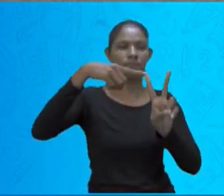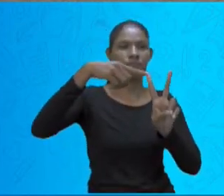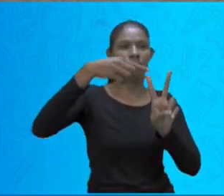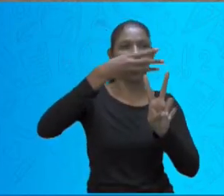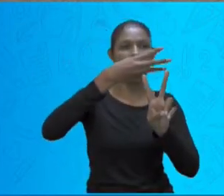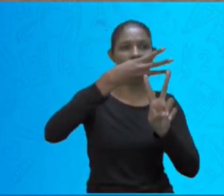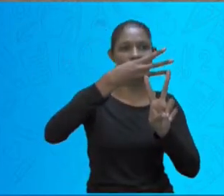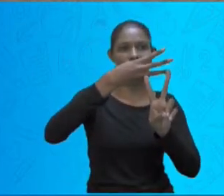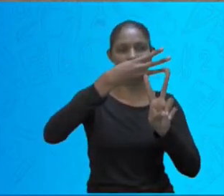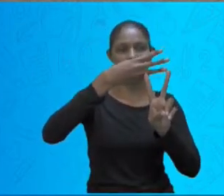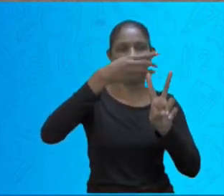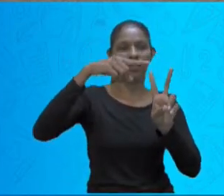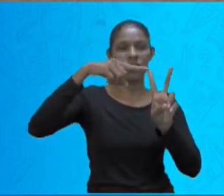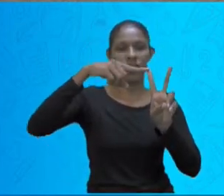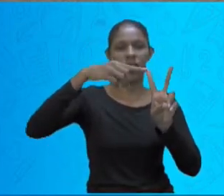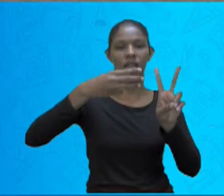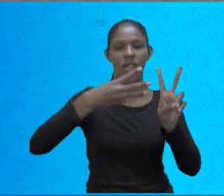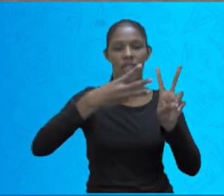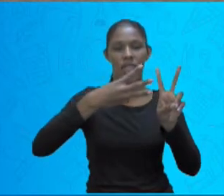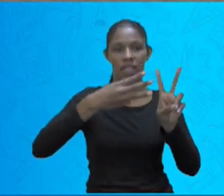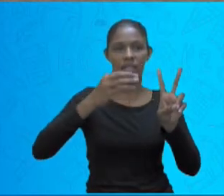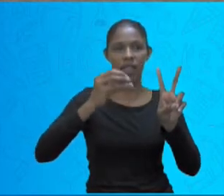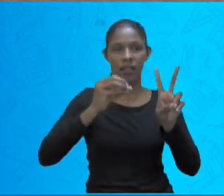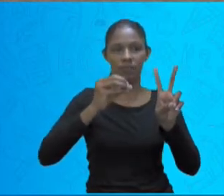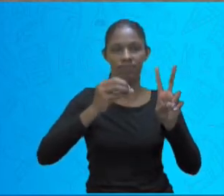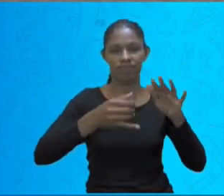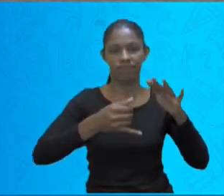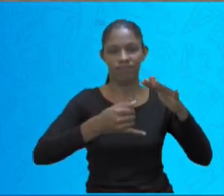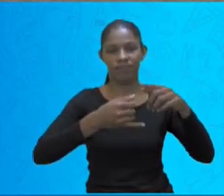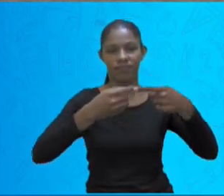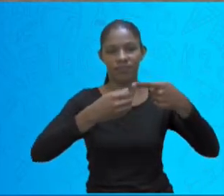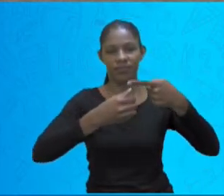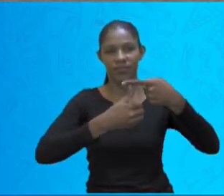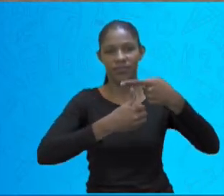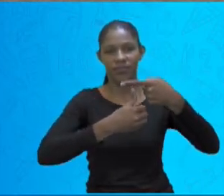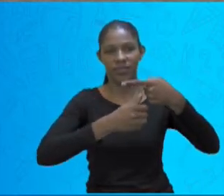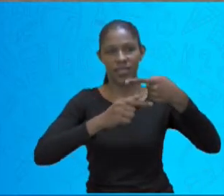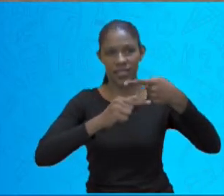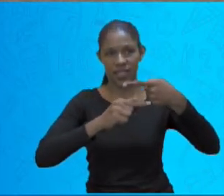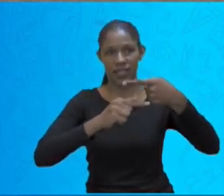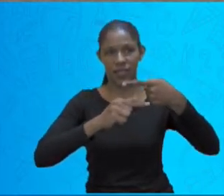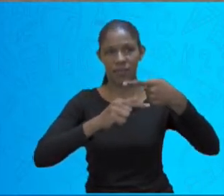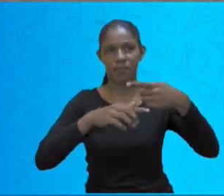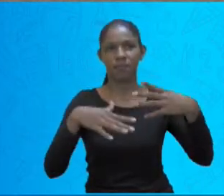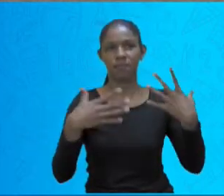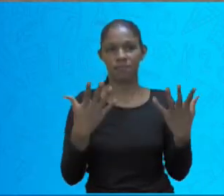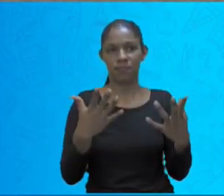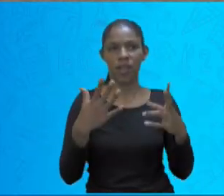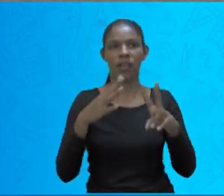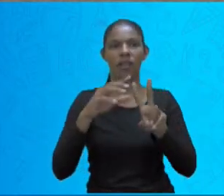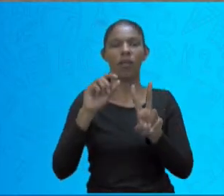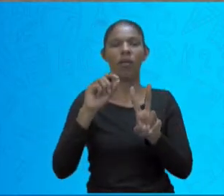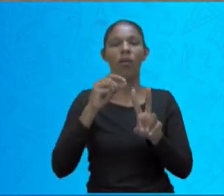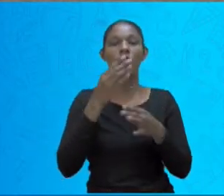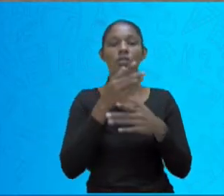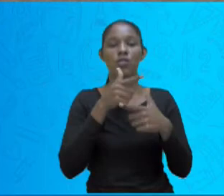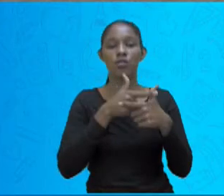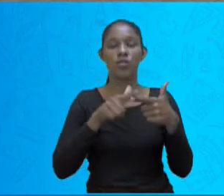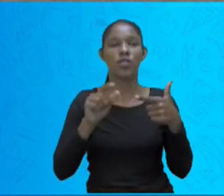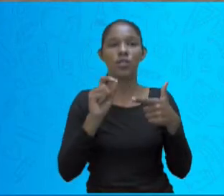Então, vai ser igual a raiz cúbica de 30 sobre raiz cúbica de 7.